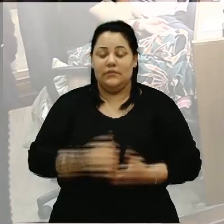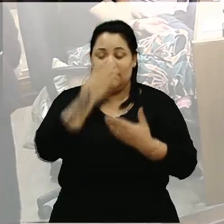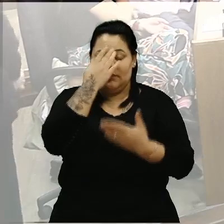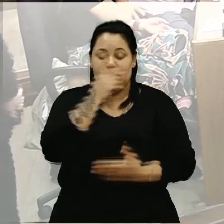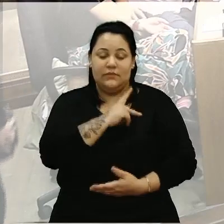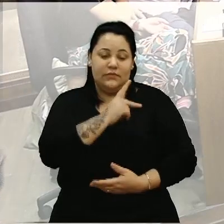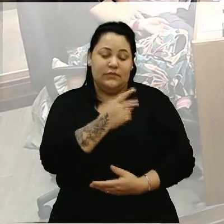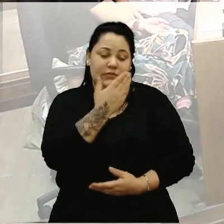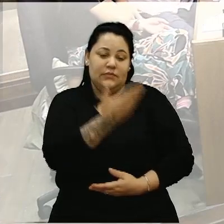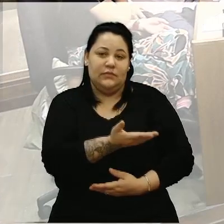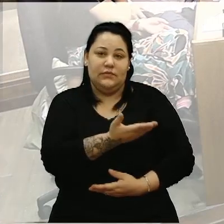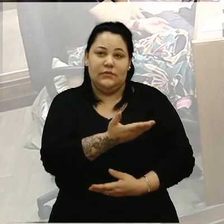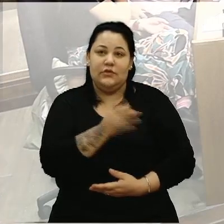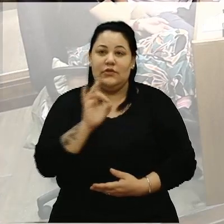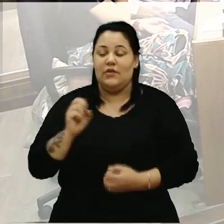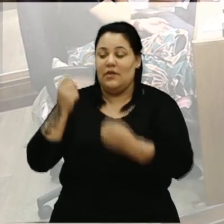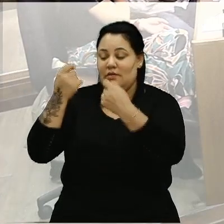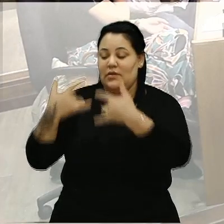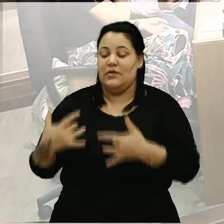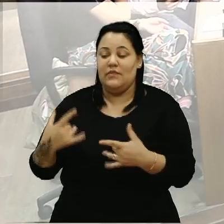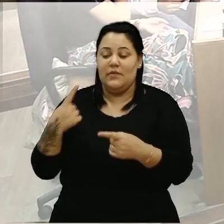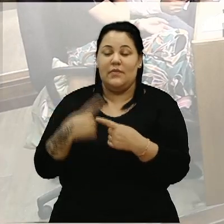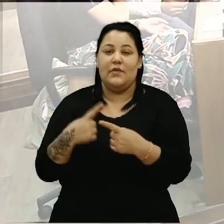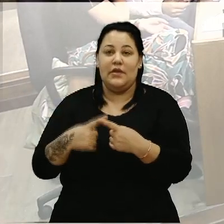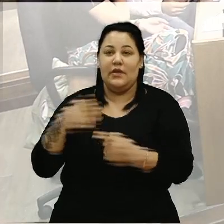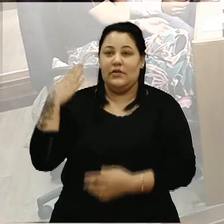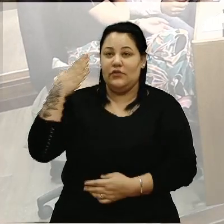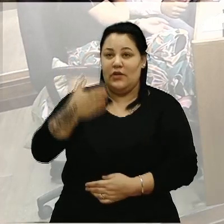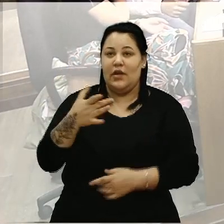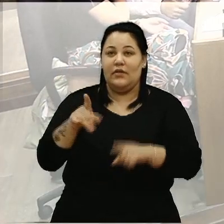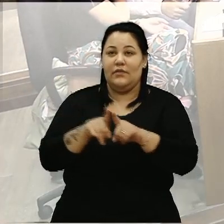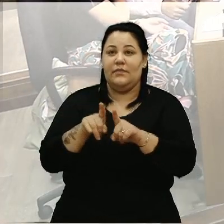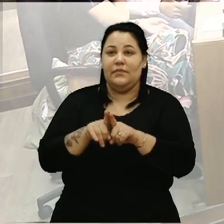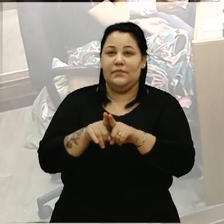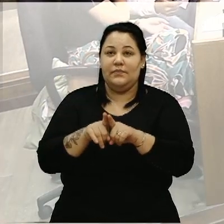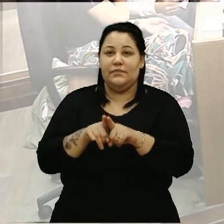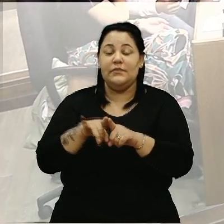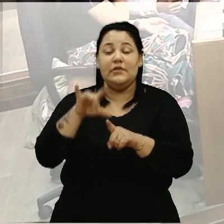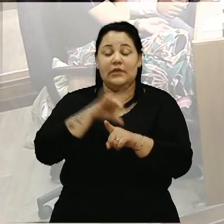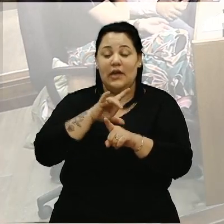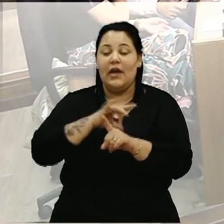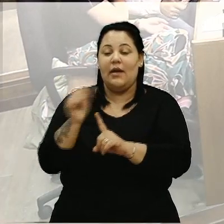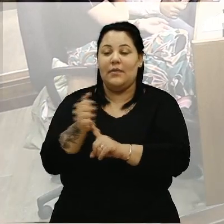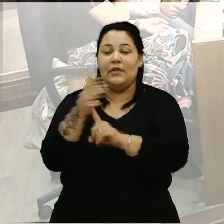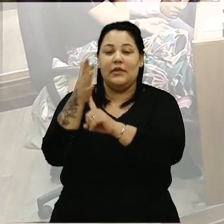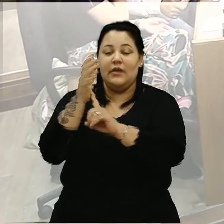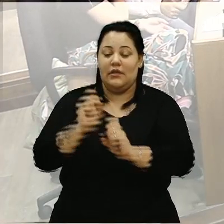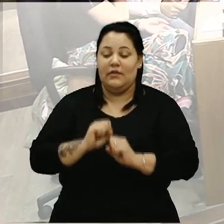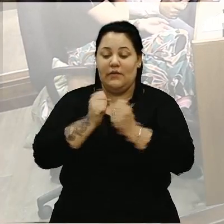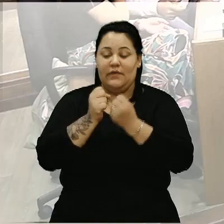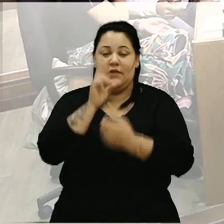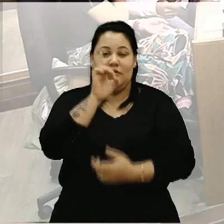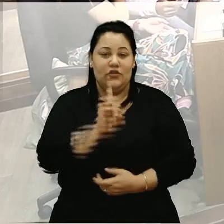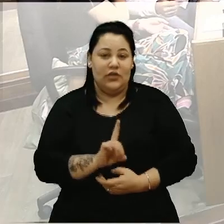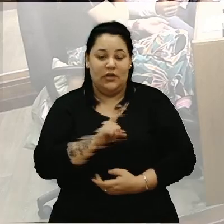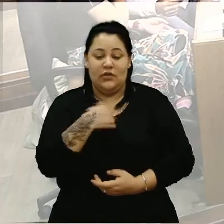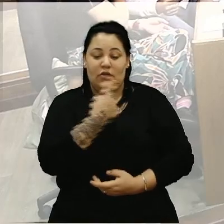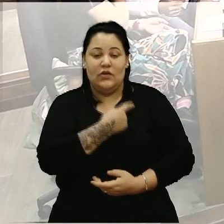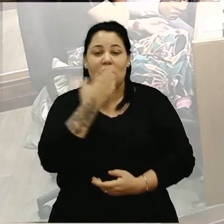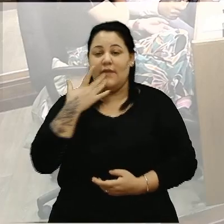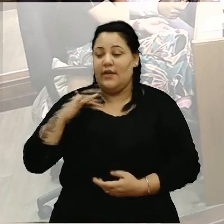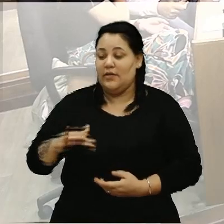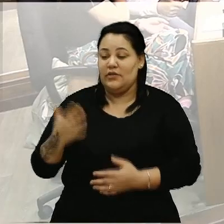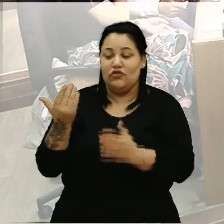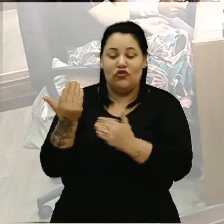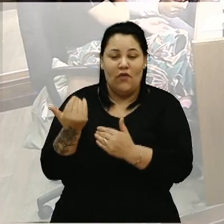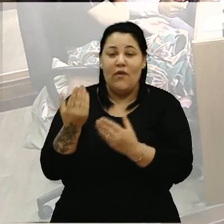pouquinho aqui a exposição de motivos desse projeto, a qual a gente tem a nossa bandeira em defesa dos direitos das nossas crianças e adolescentes. É